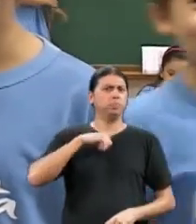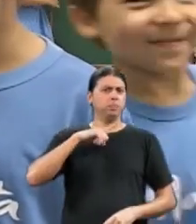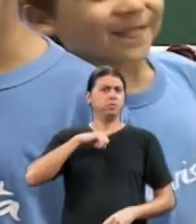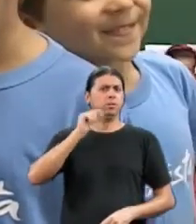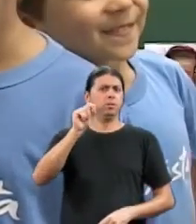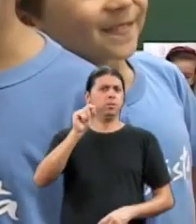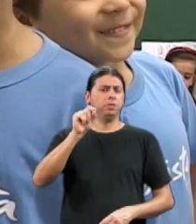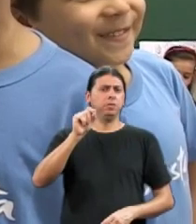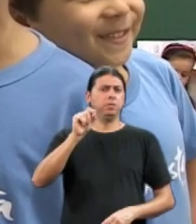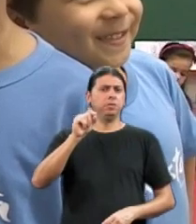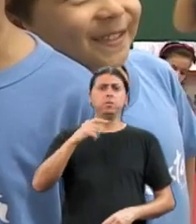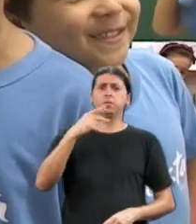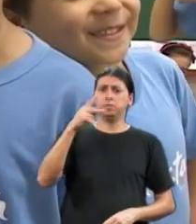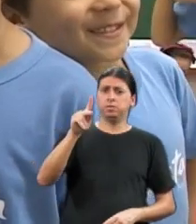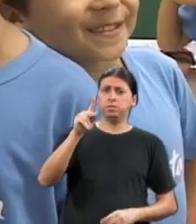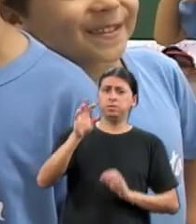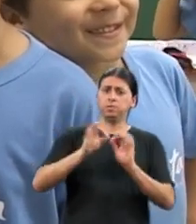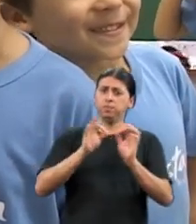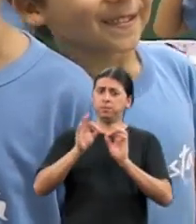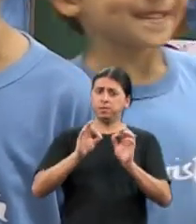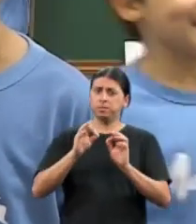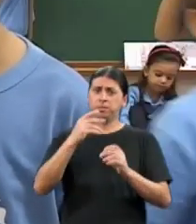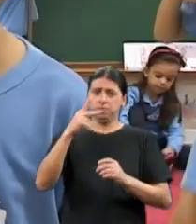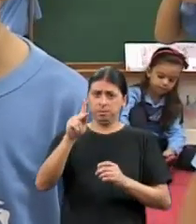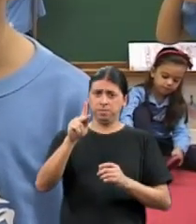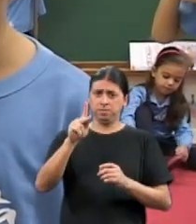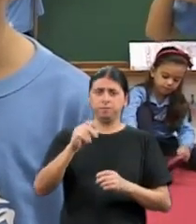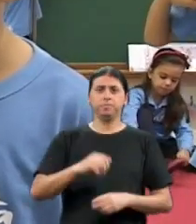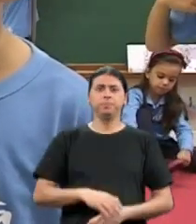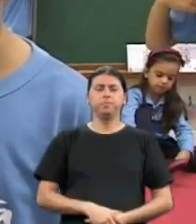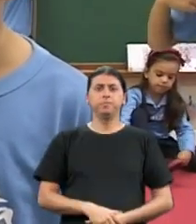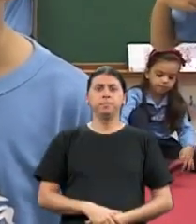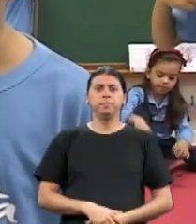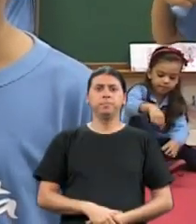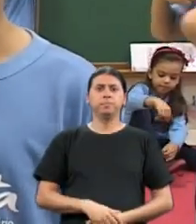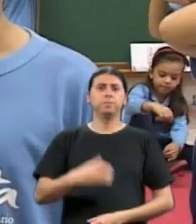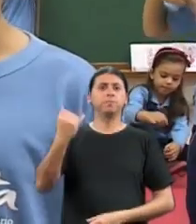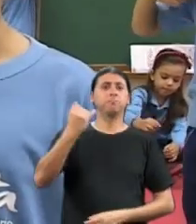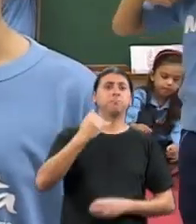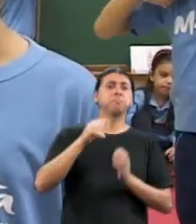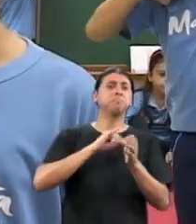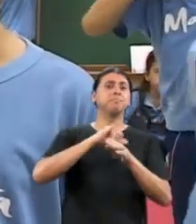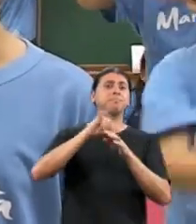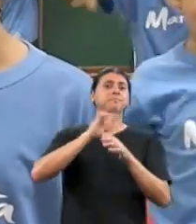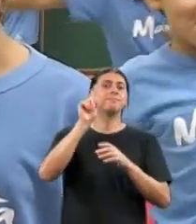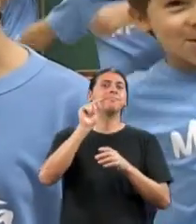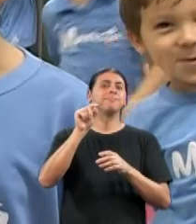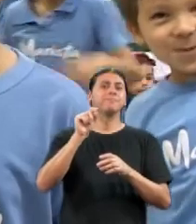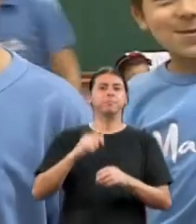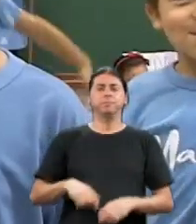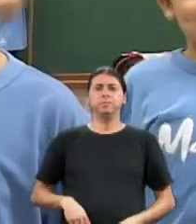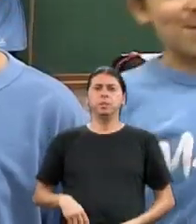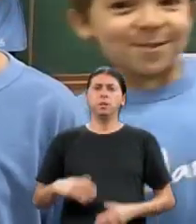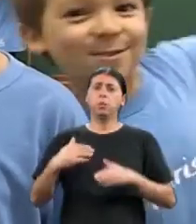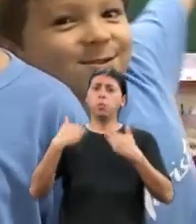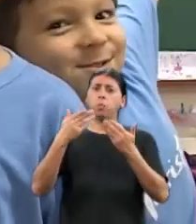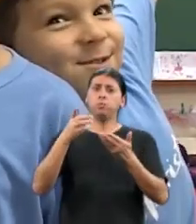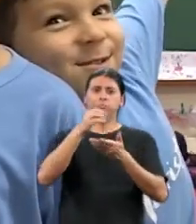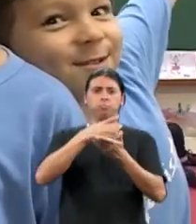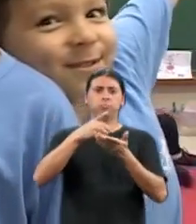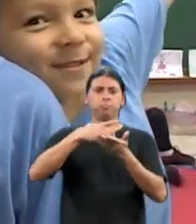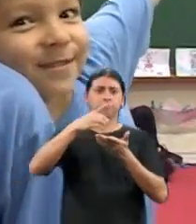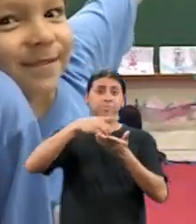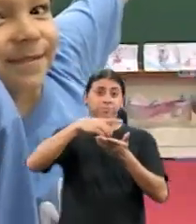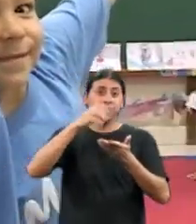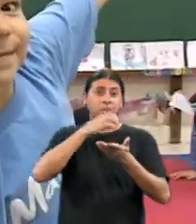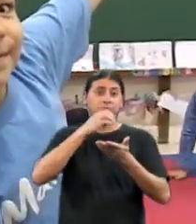o Newton que fez ele. O que acontece com o disco? Quando ele gira, fica branco,